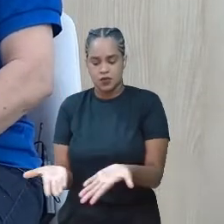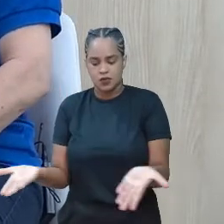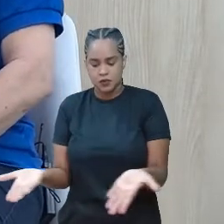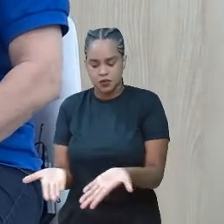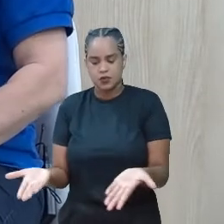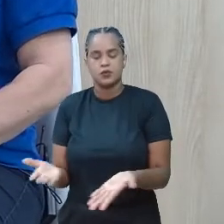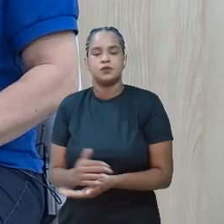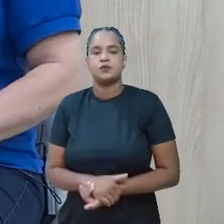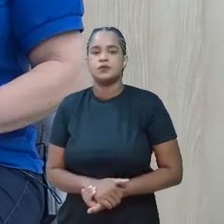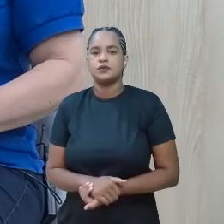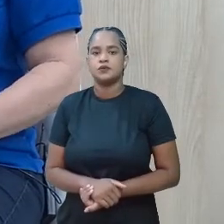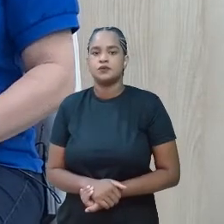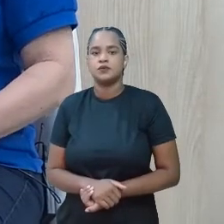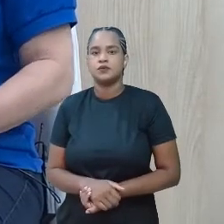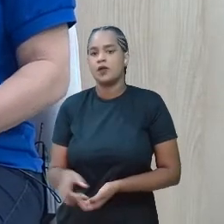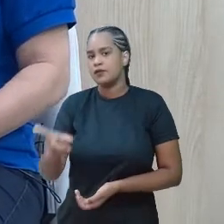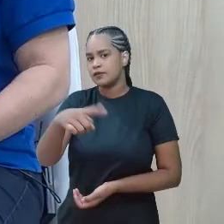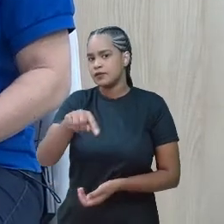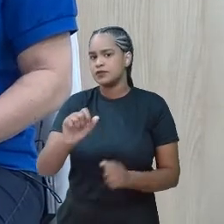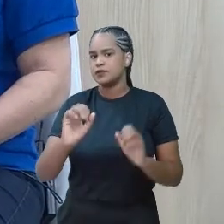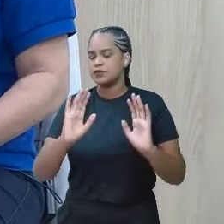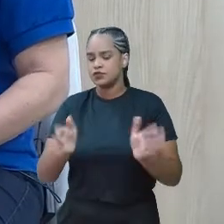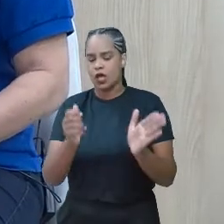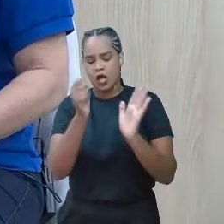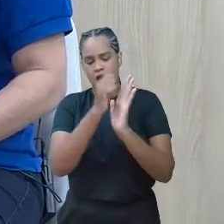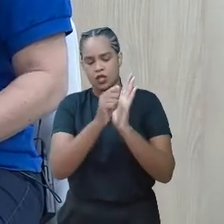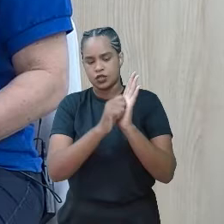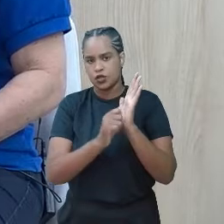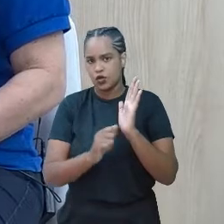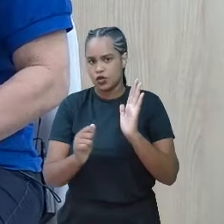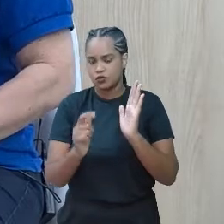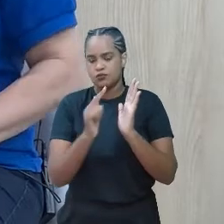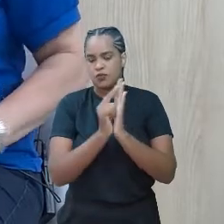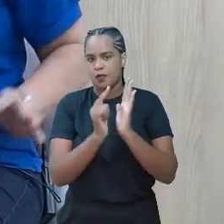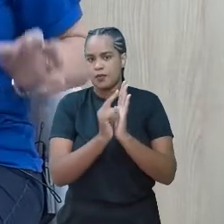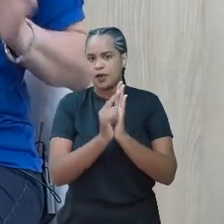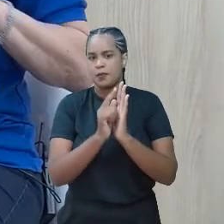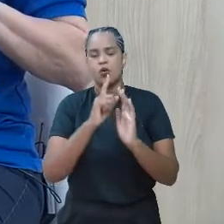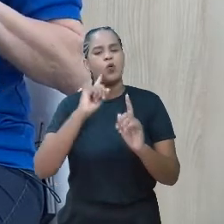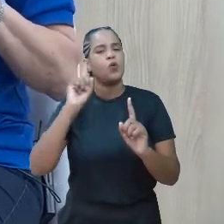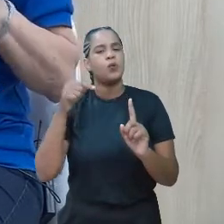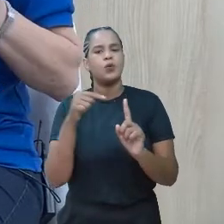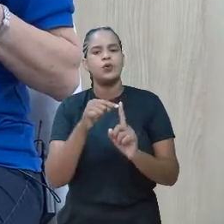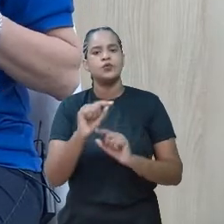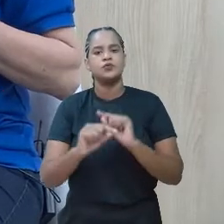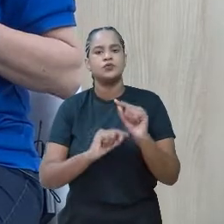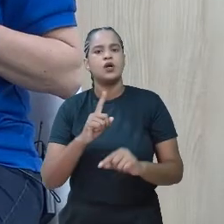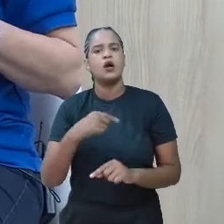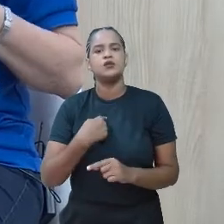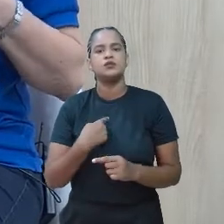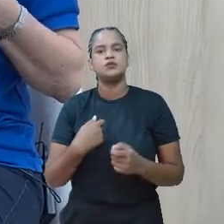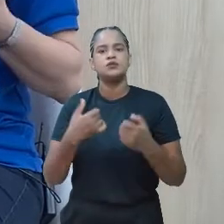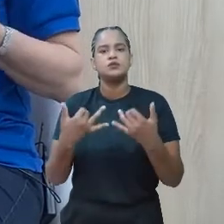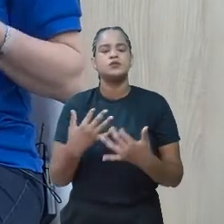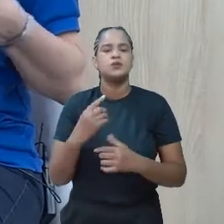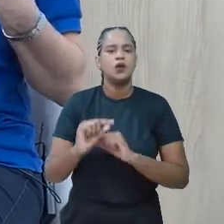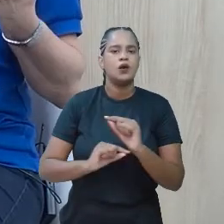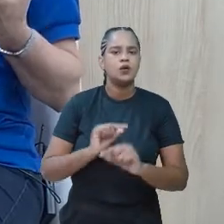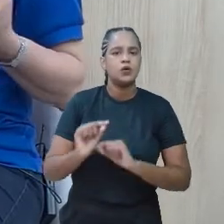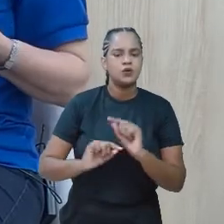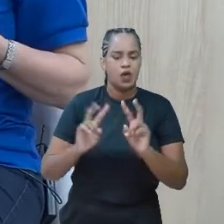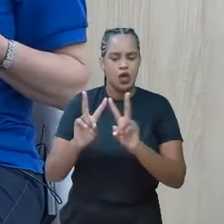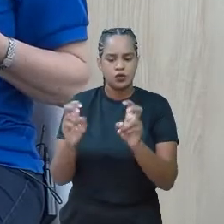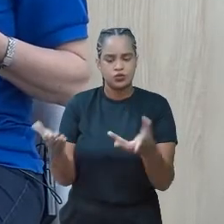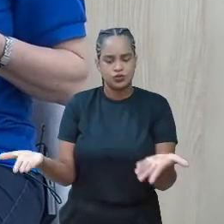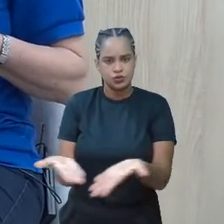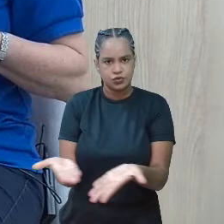né? Então, vocês podem anotar num papelzinho também, pensando o que nós vamos falar com esse